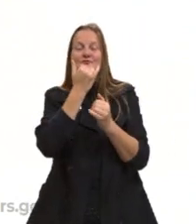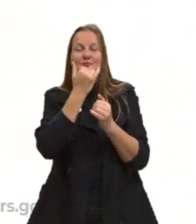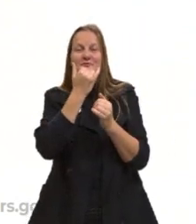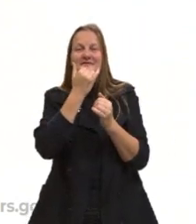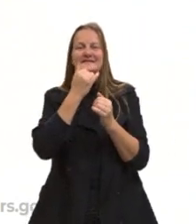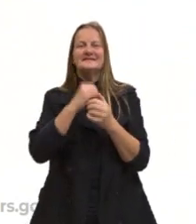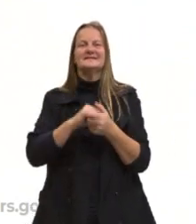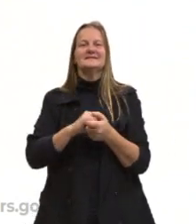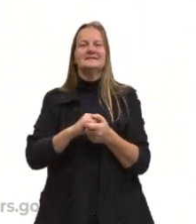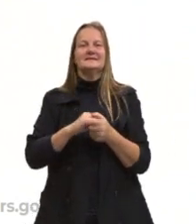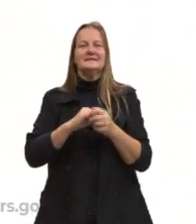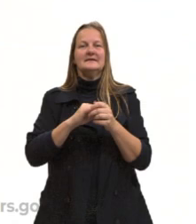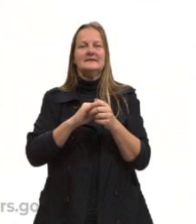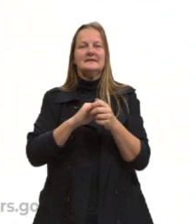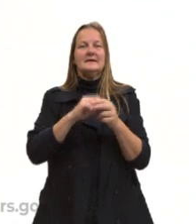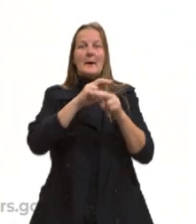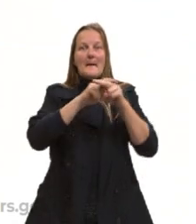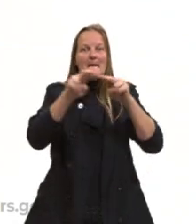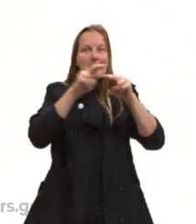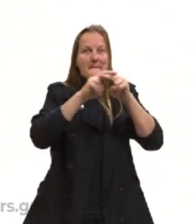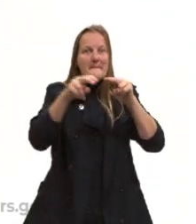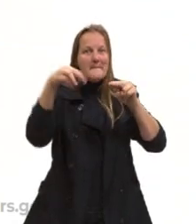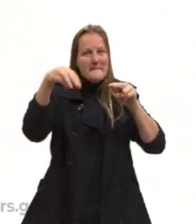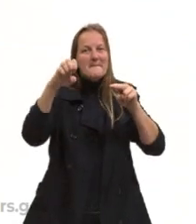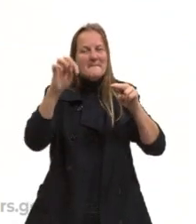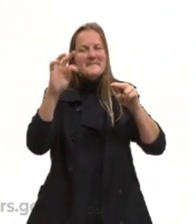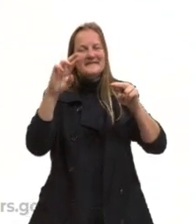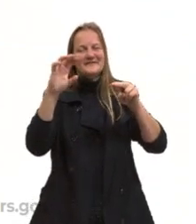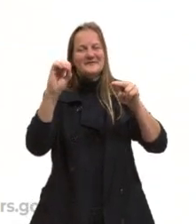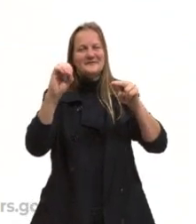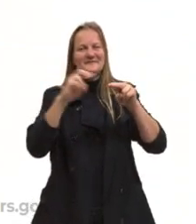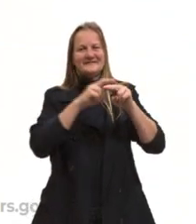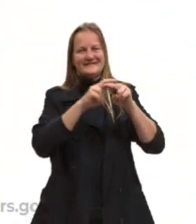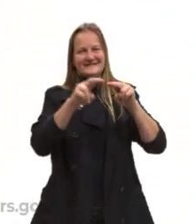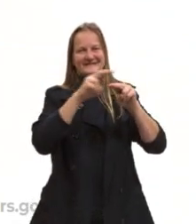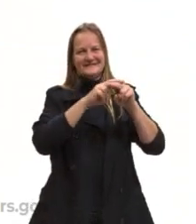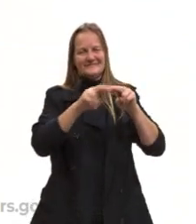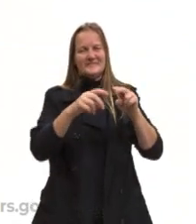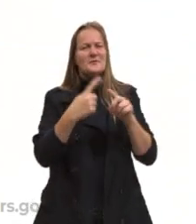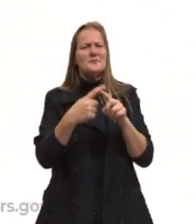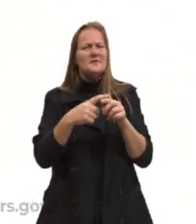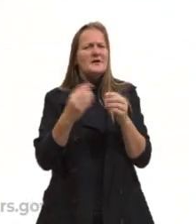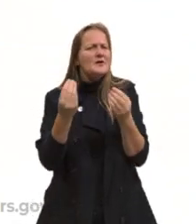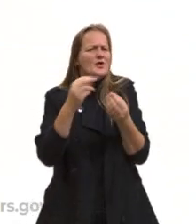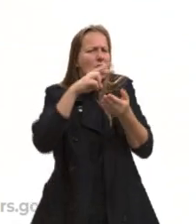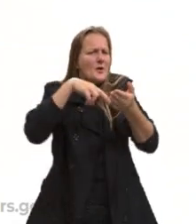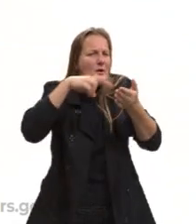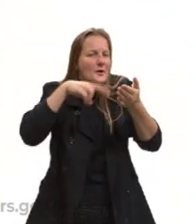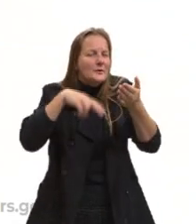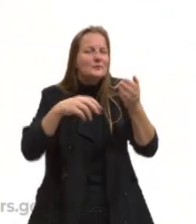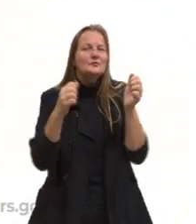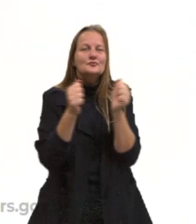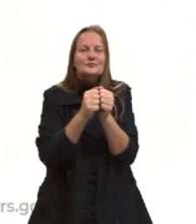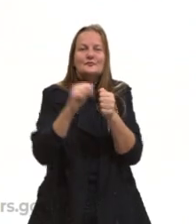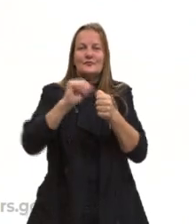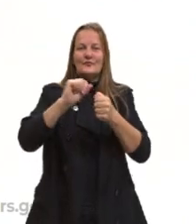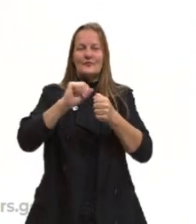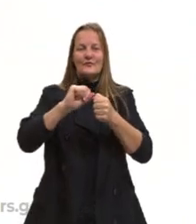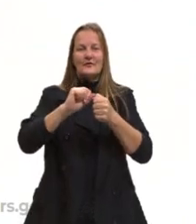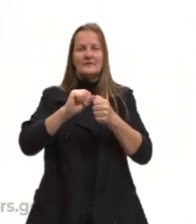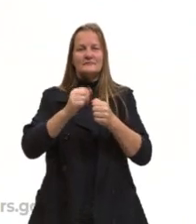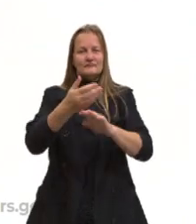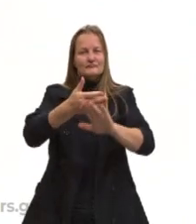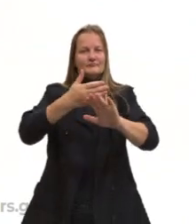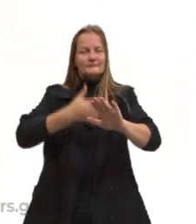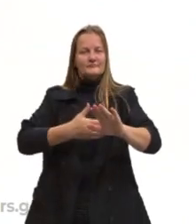Então tudo isto compõem a de Mister President Obama o que tudo isso compõe a leitura que a gente faz e já tô dando